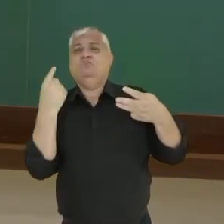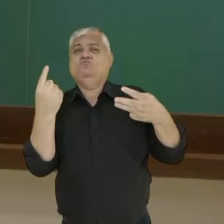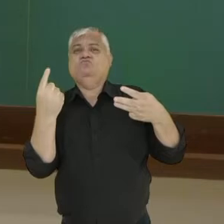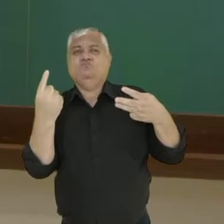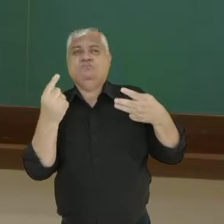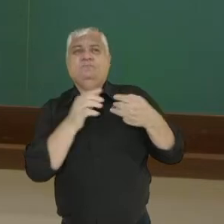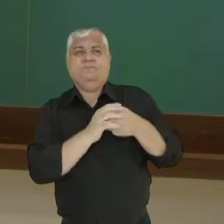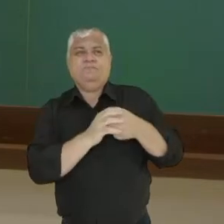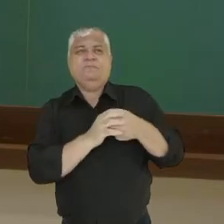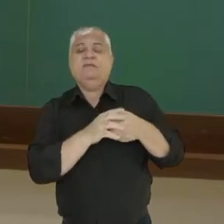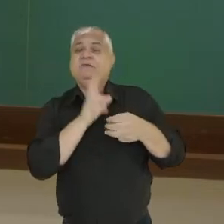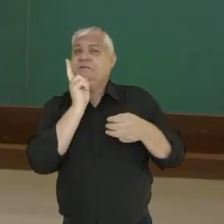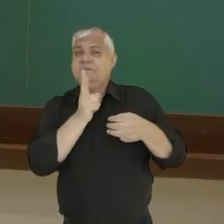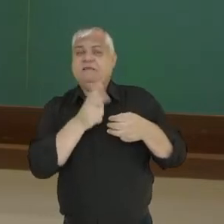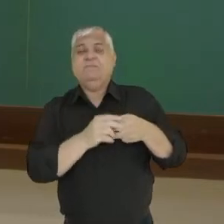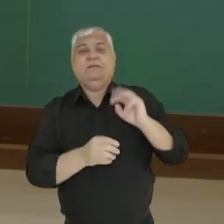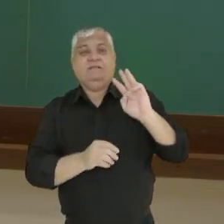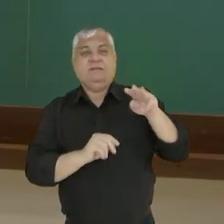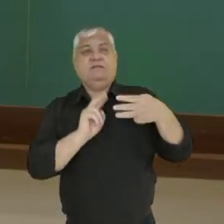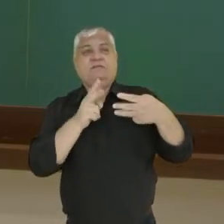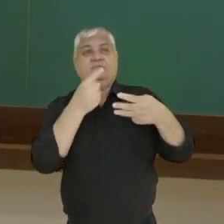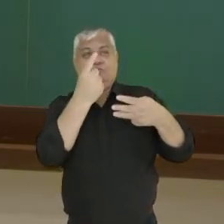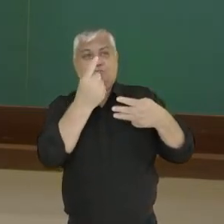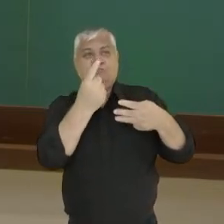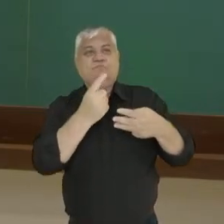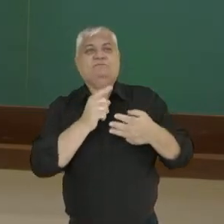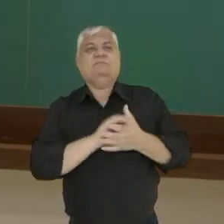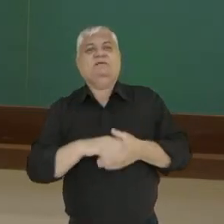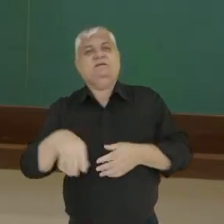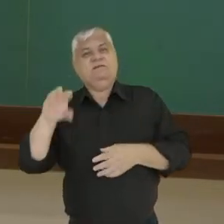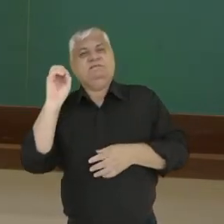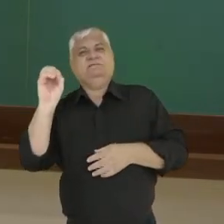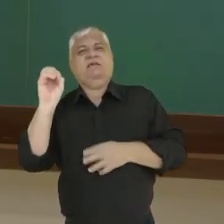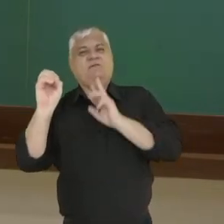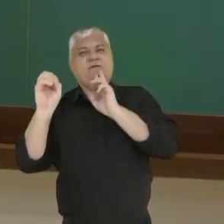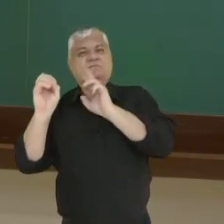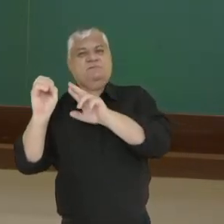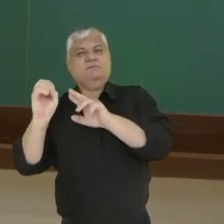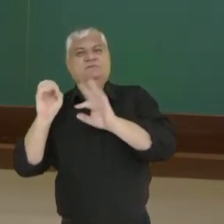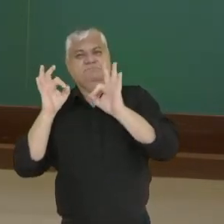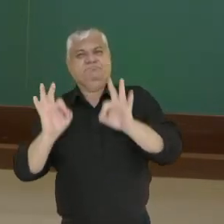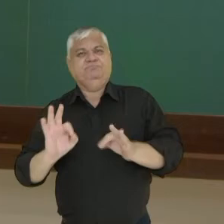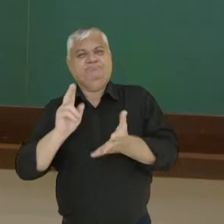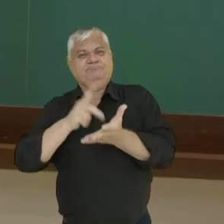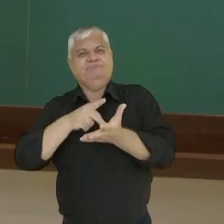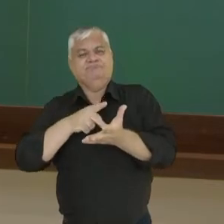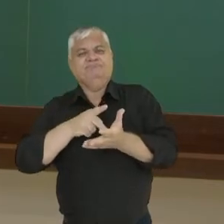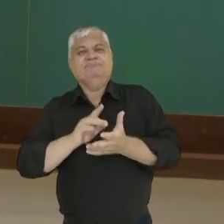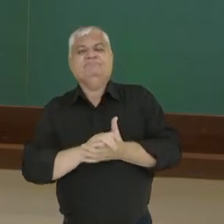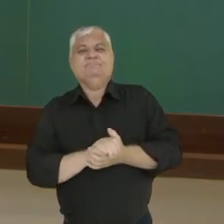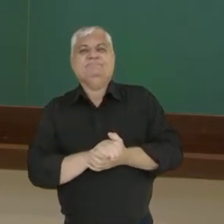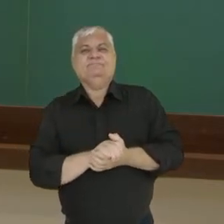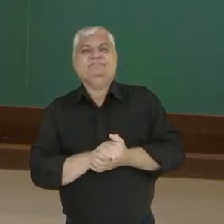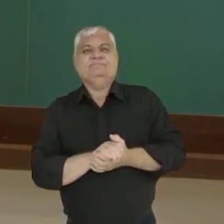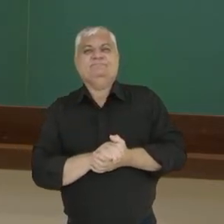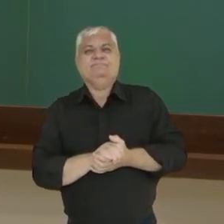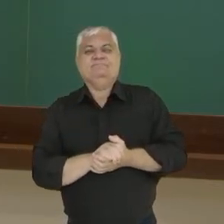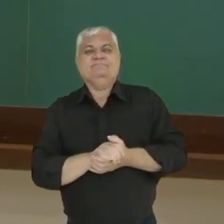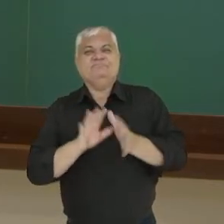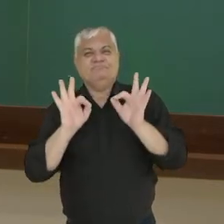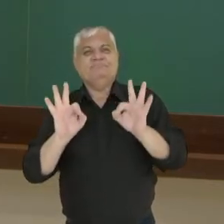Então, sempre que o meu logaritmando é 1, o valor do logaritmo é 0. Verdadeiro, 3 elevado a 0